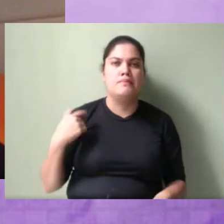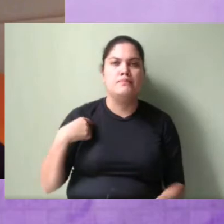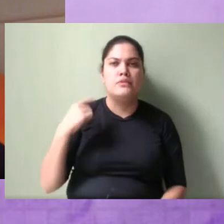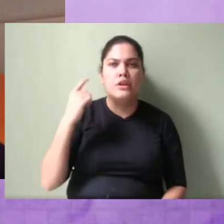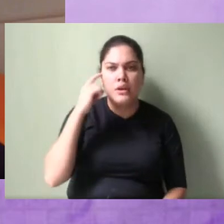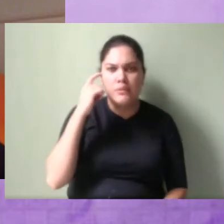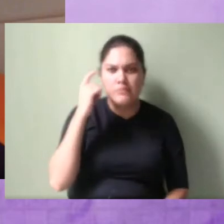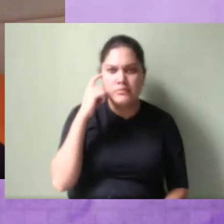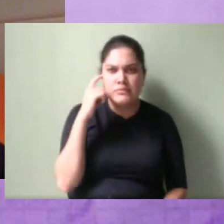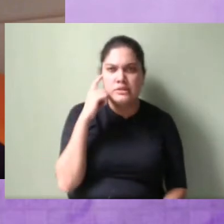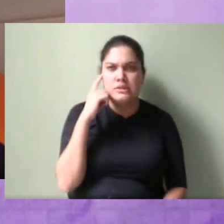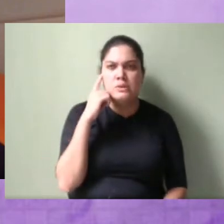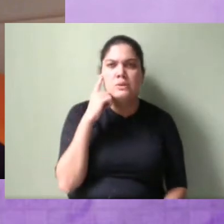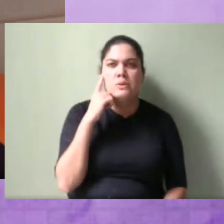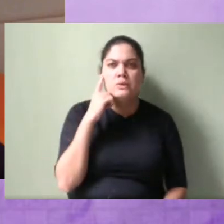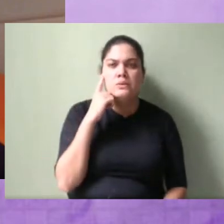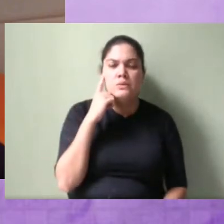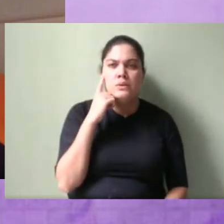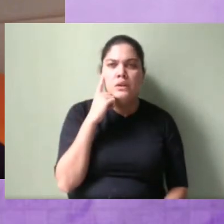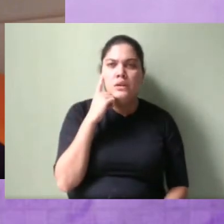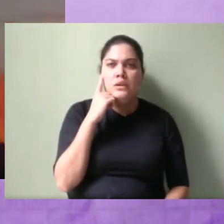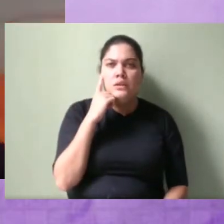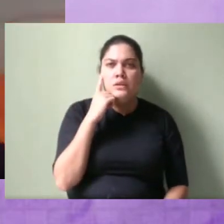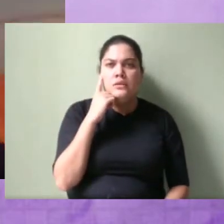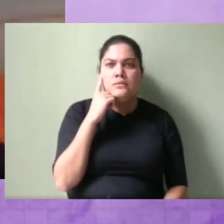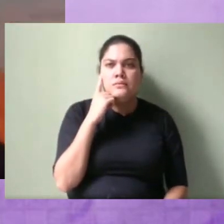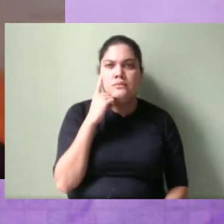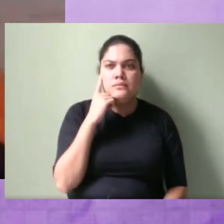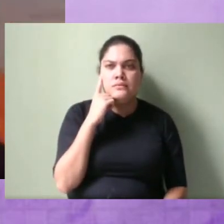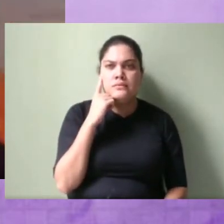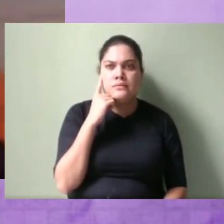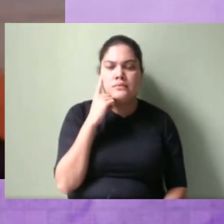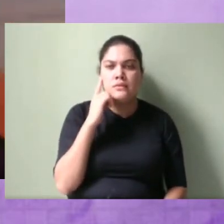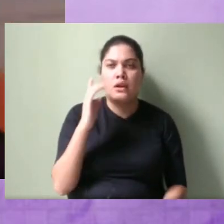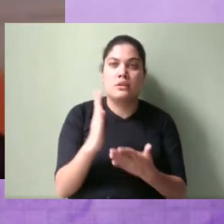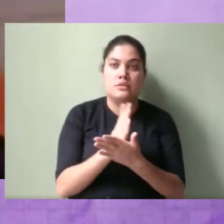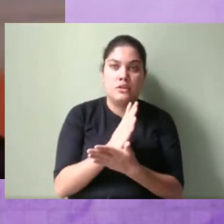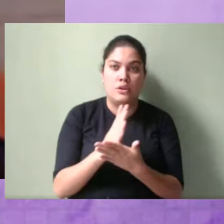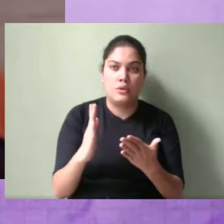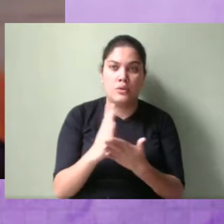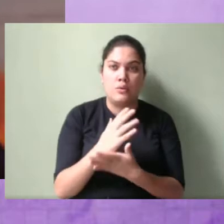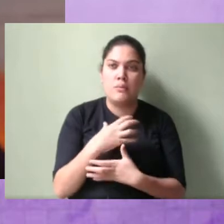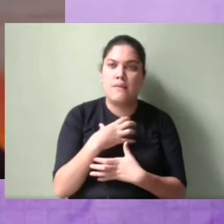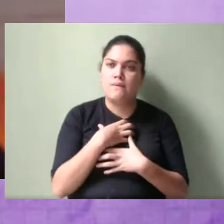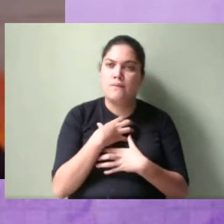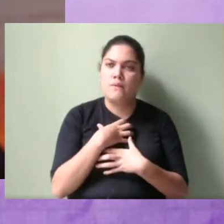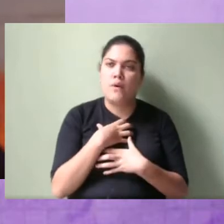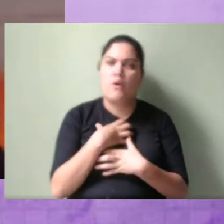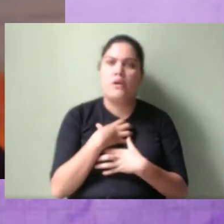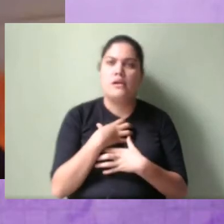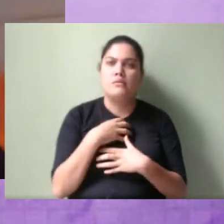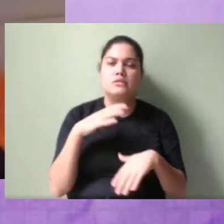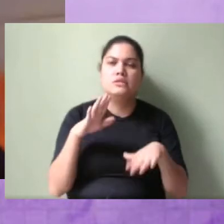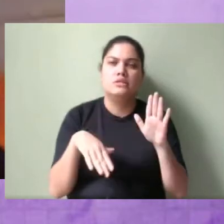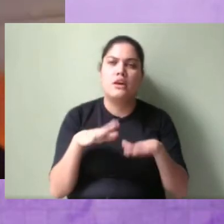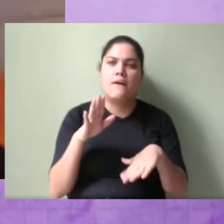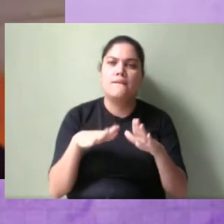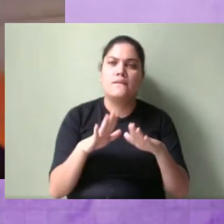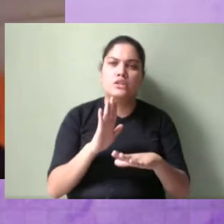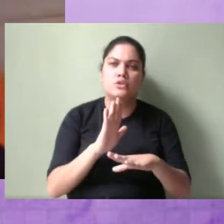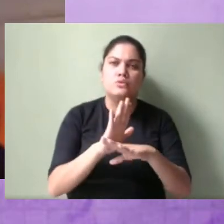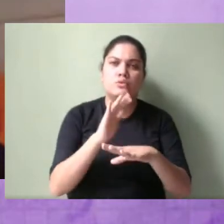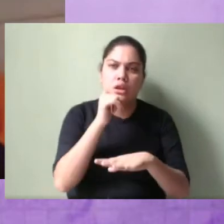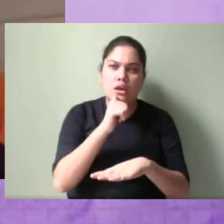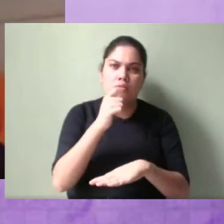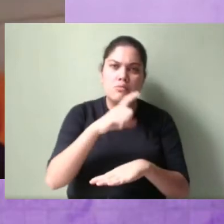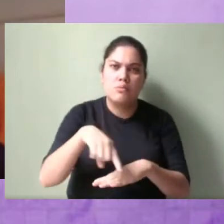então vocês também não podem impor grandes coisas, né? Penso que agora é uma hora de começar a pensar